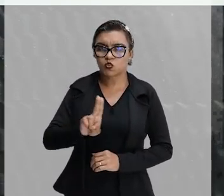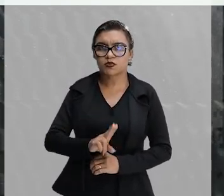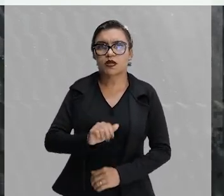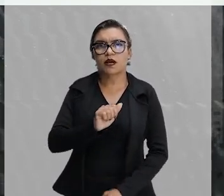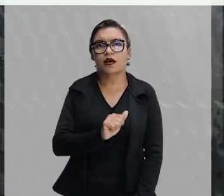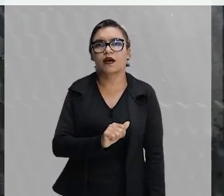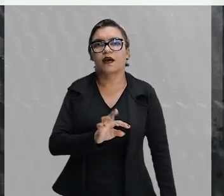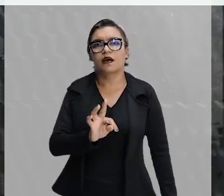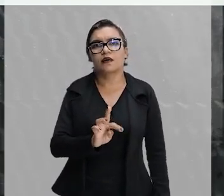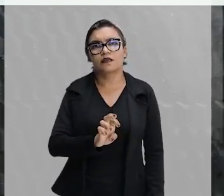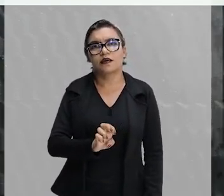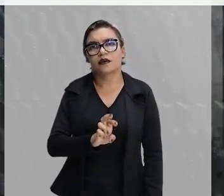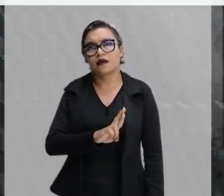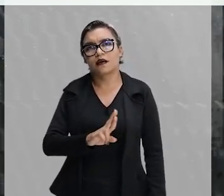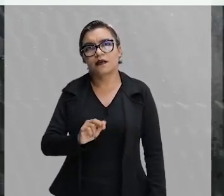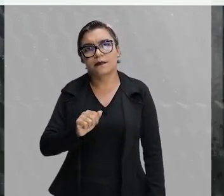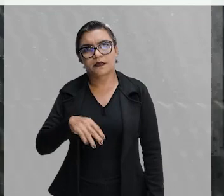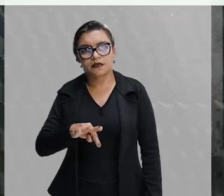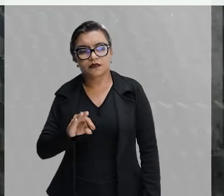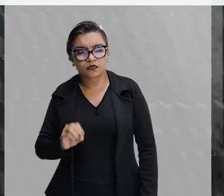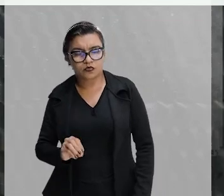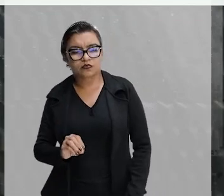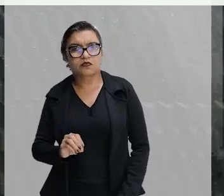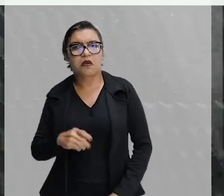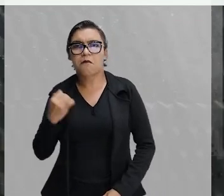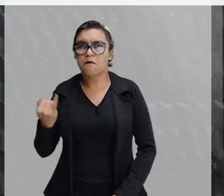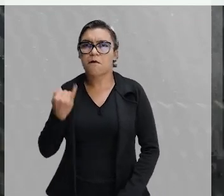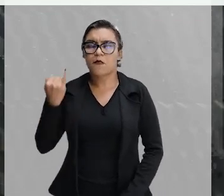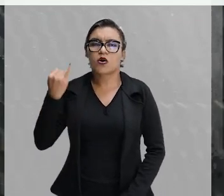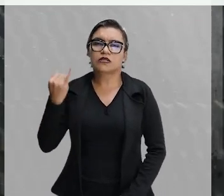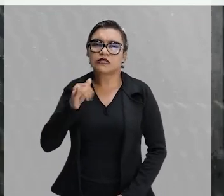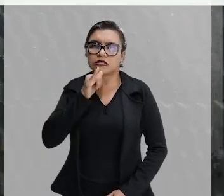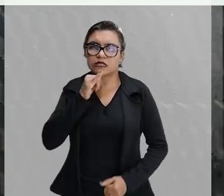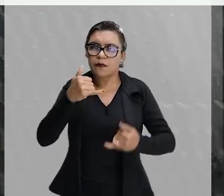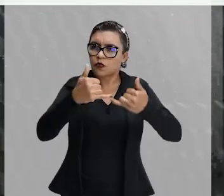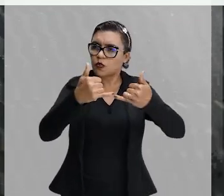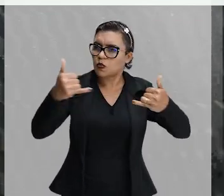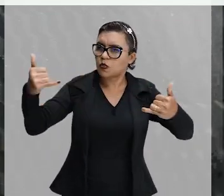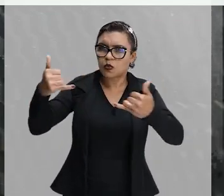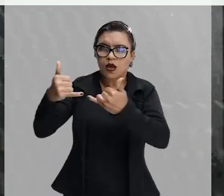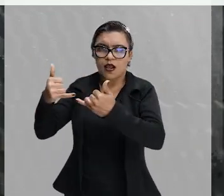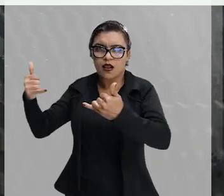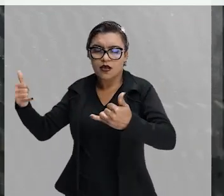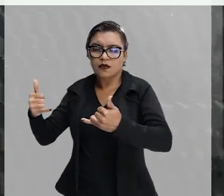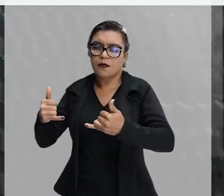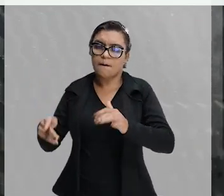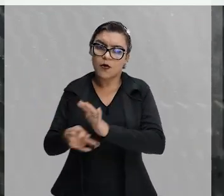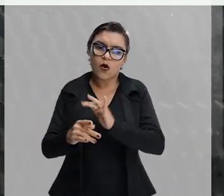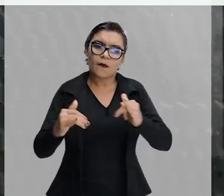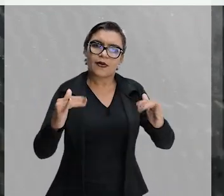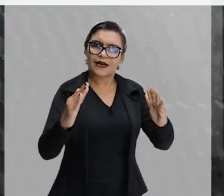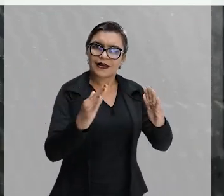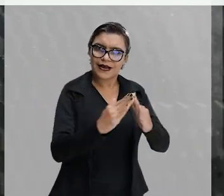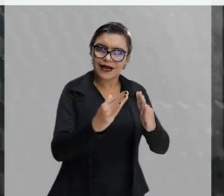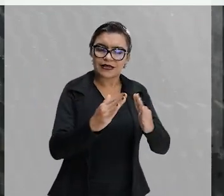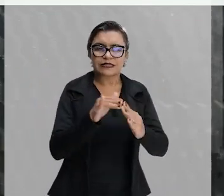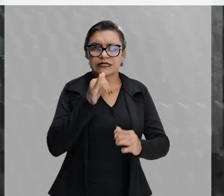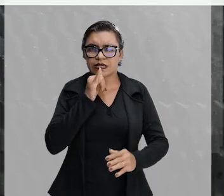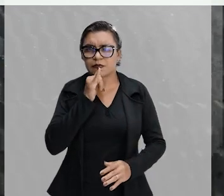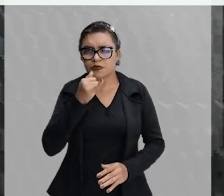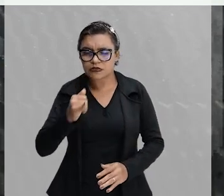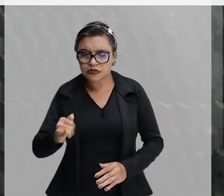Esse aterramento ele é importante para as ligações elétricas que existem nas residências. Okay? Por